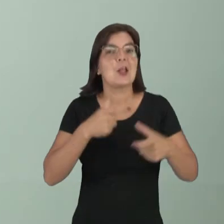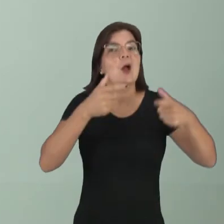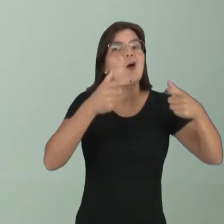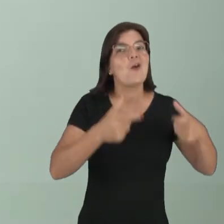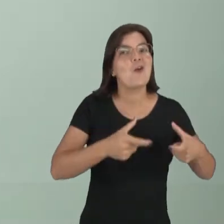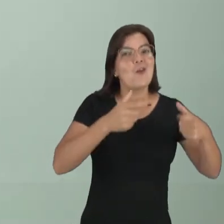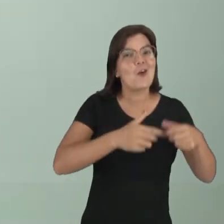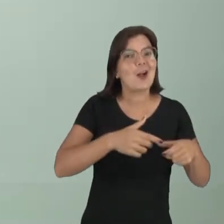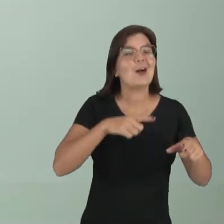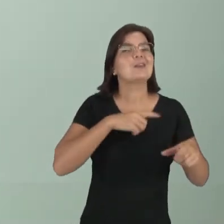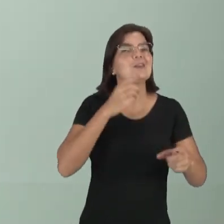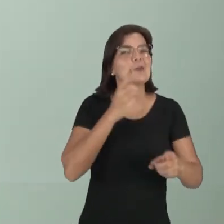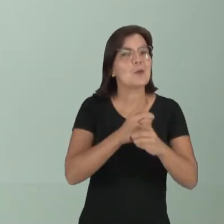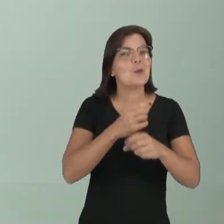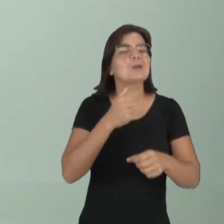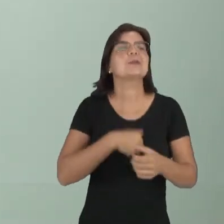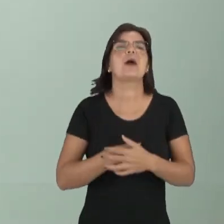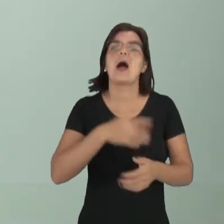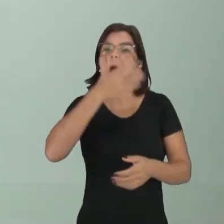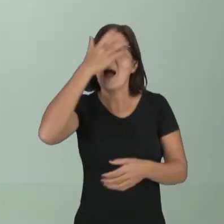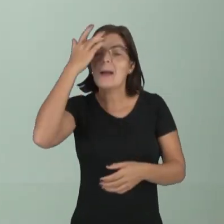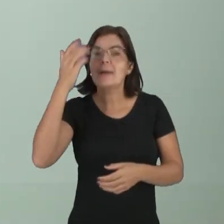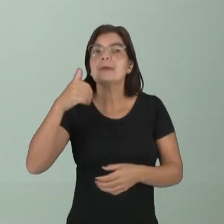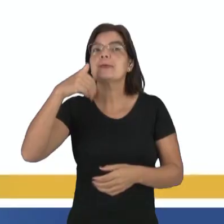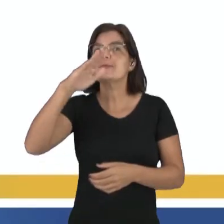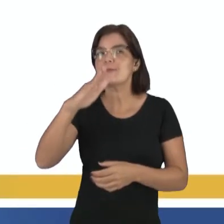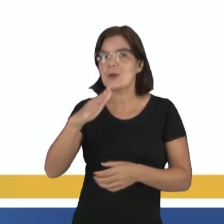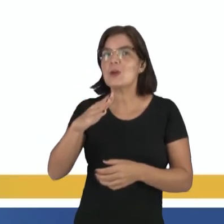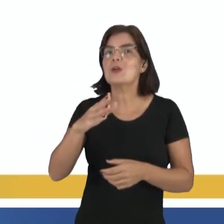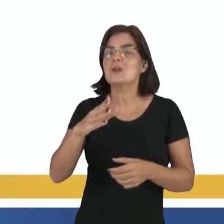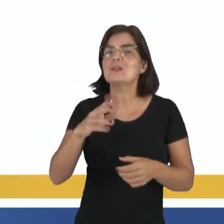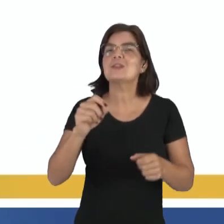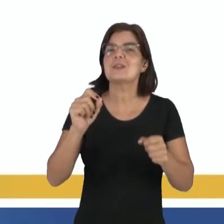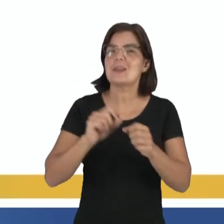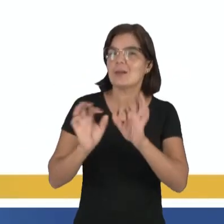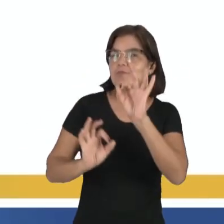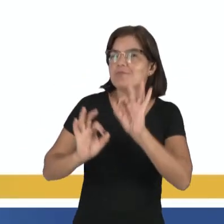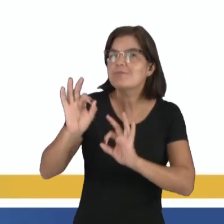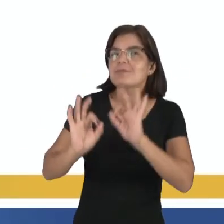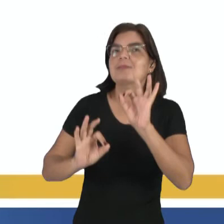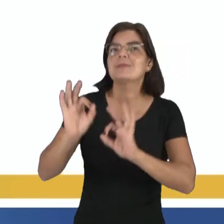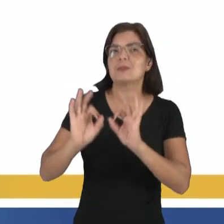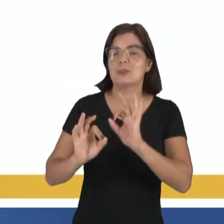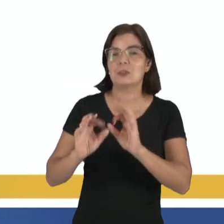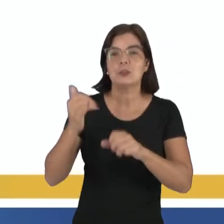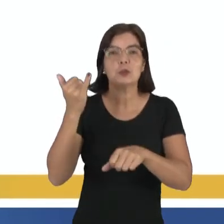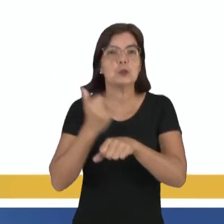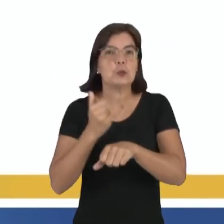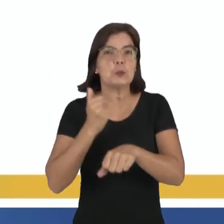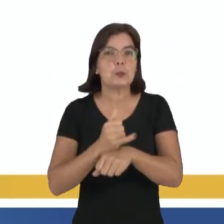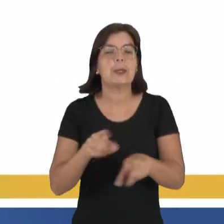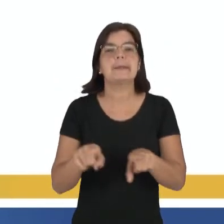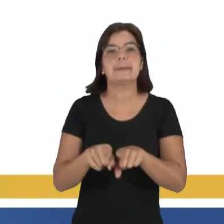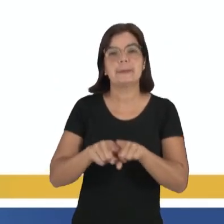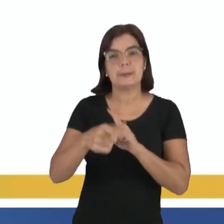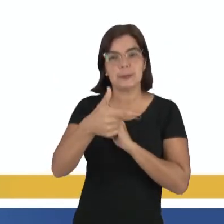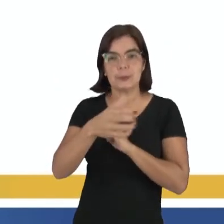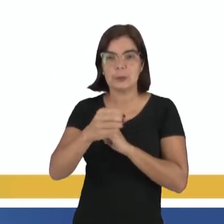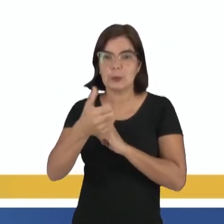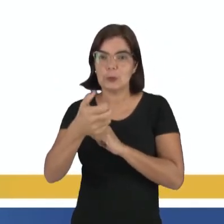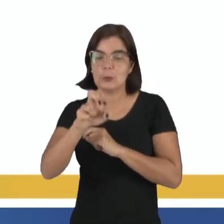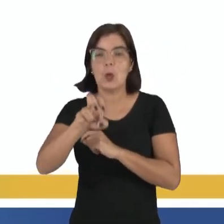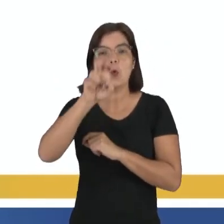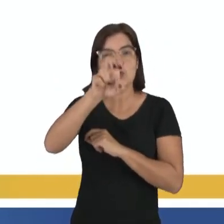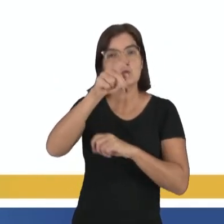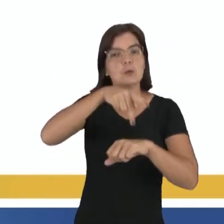de reserva. Agora, quem são os maiores produtores, né? Em 2017, os 5